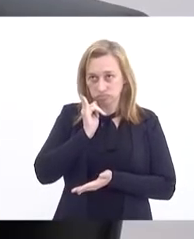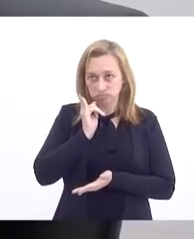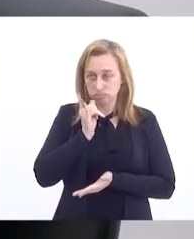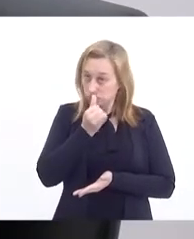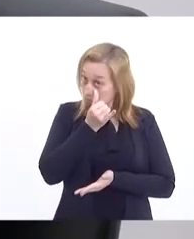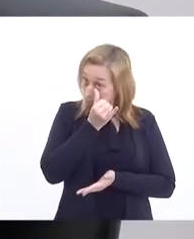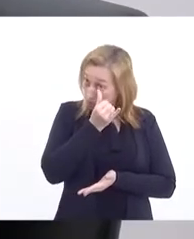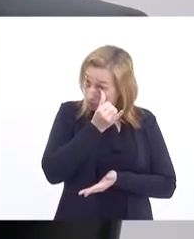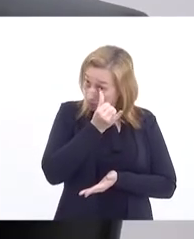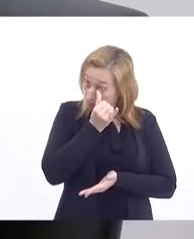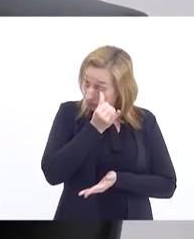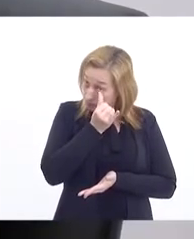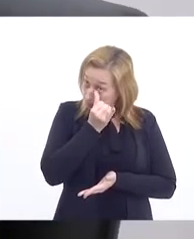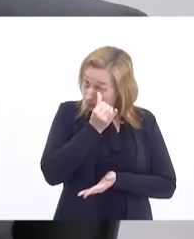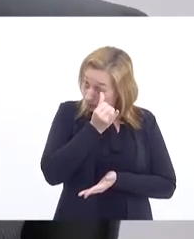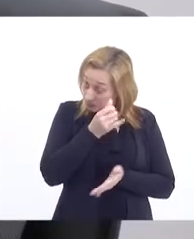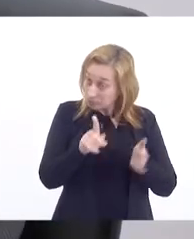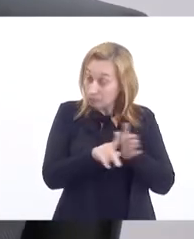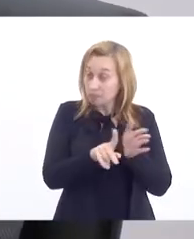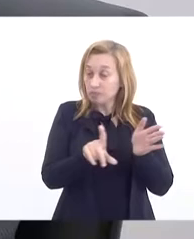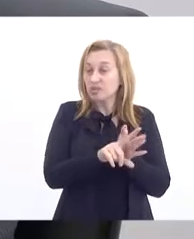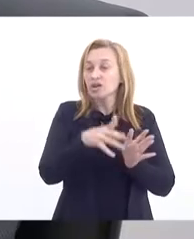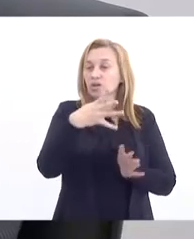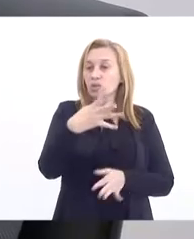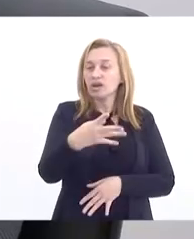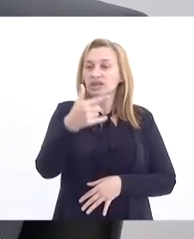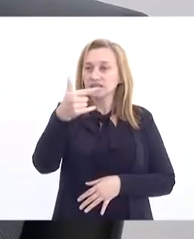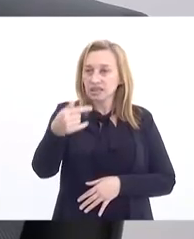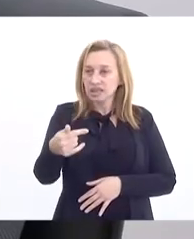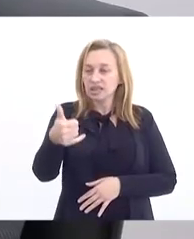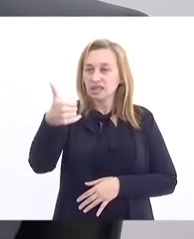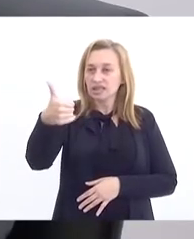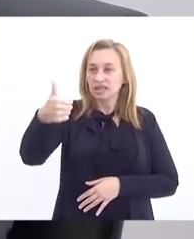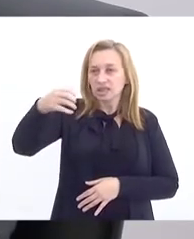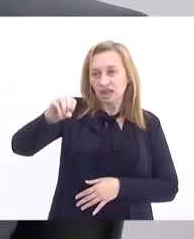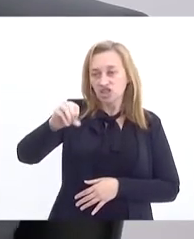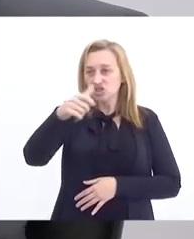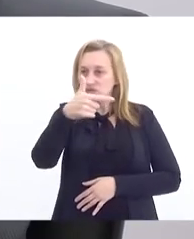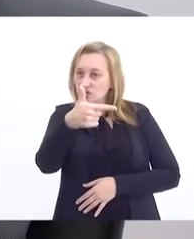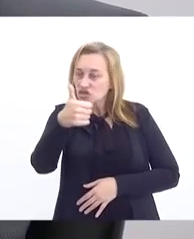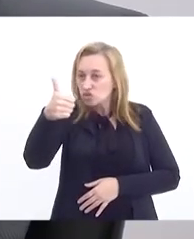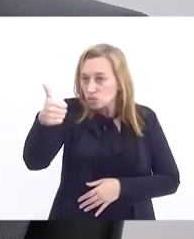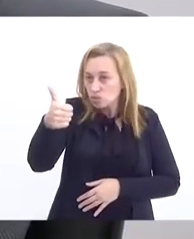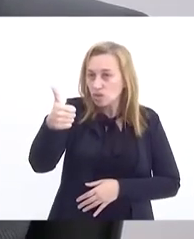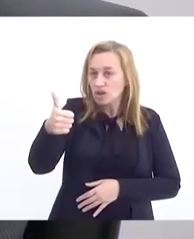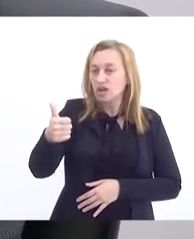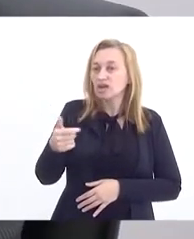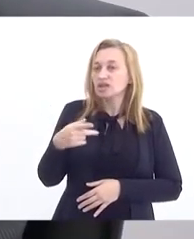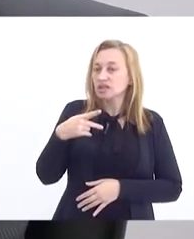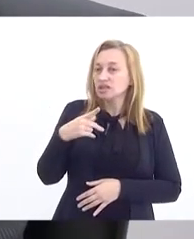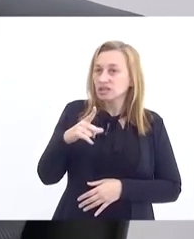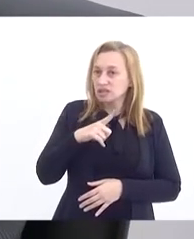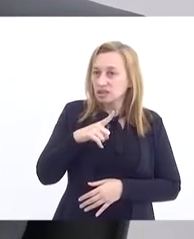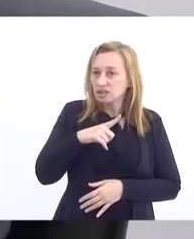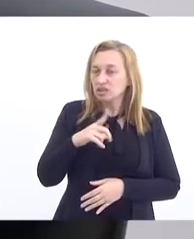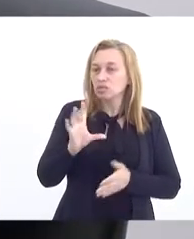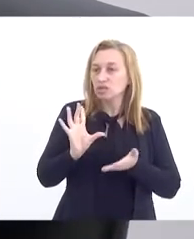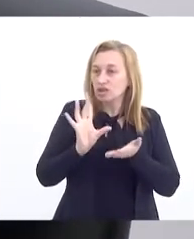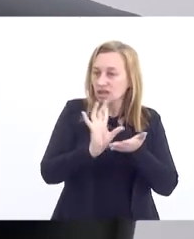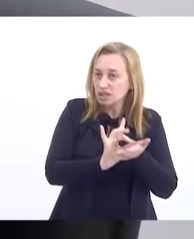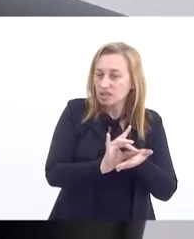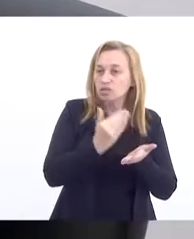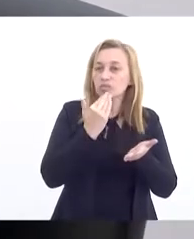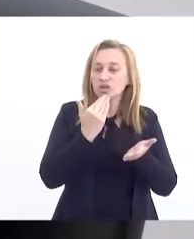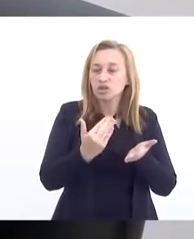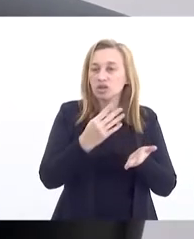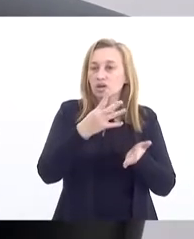isso. Mônica fez questão de ordem, o projeto de lei 4710 de 21. Ela disse que havia um parecer de anexação ao